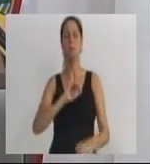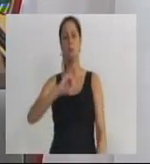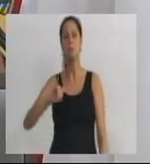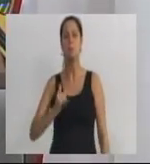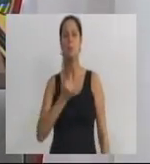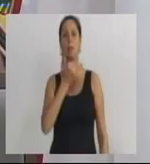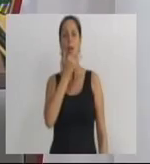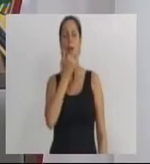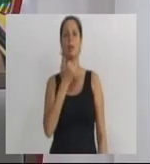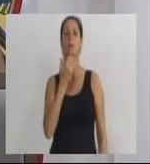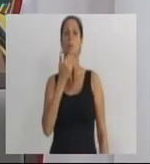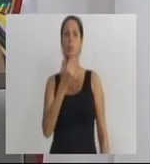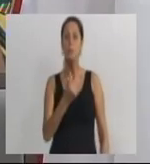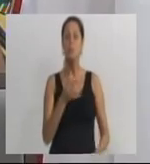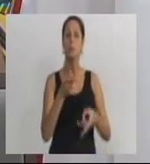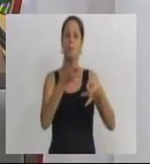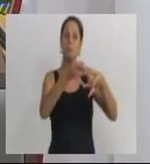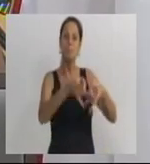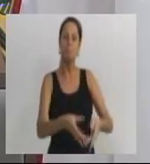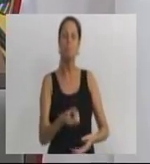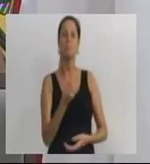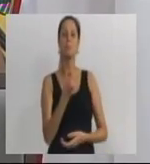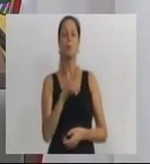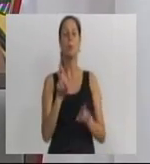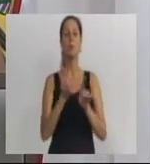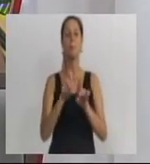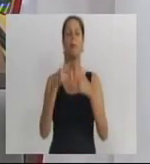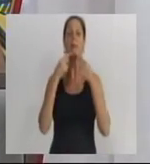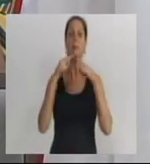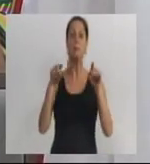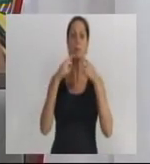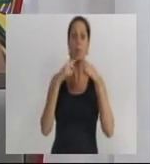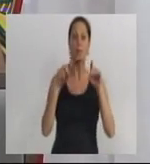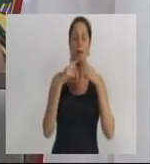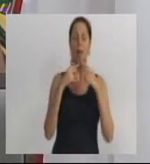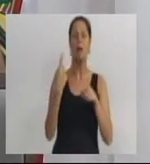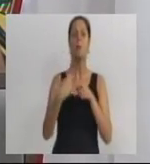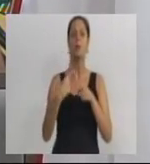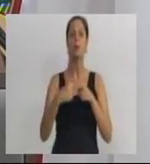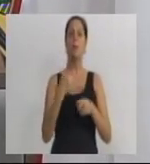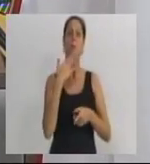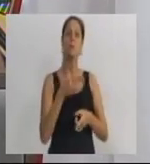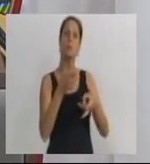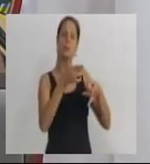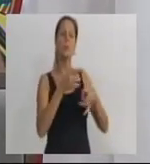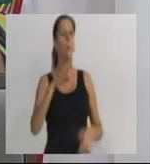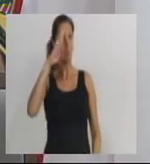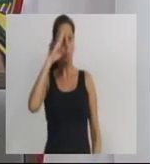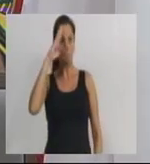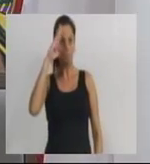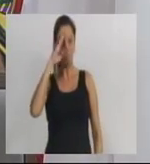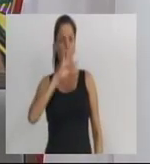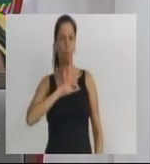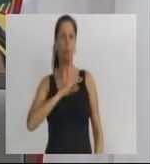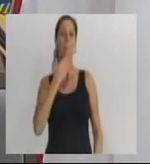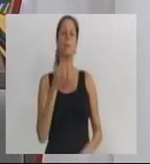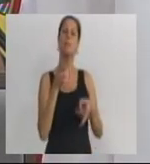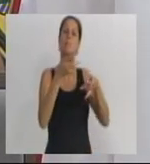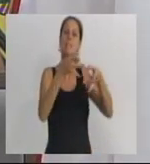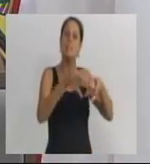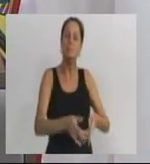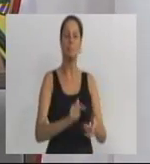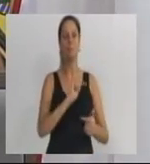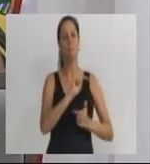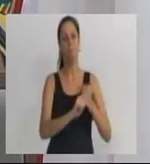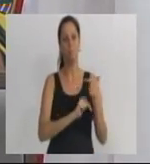pedido de exoneração ou criticar o pedido de exoneração do nosso comandante do 10º Batalhão da